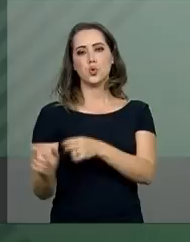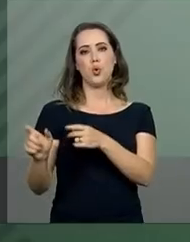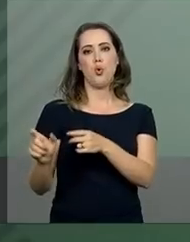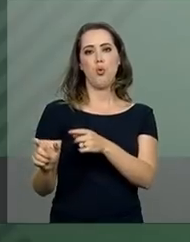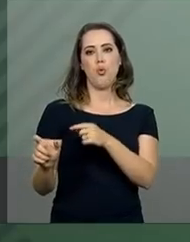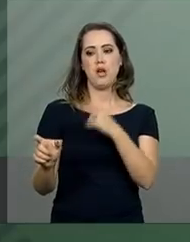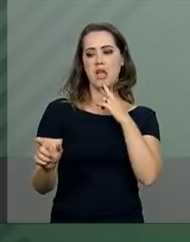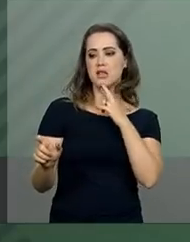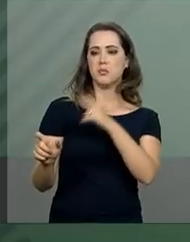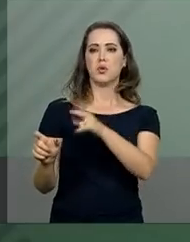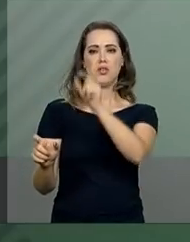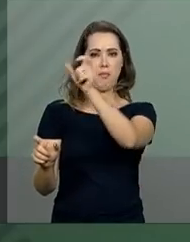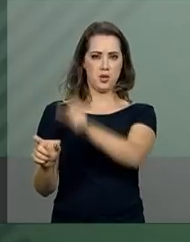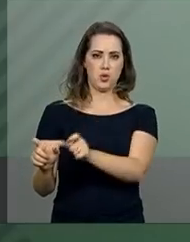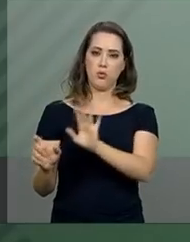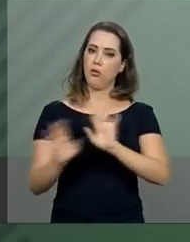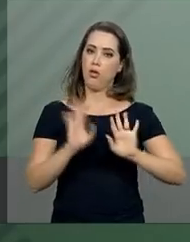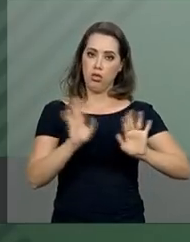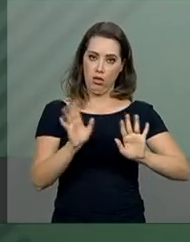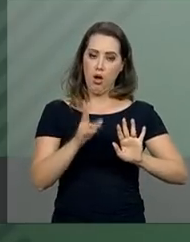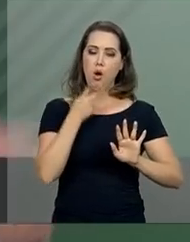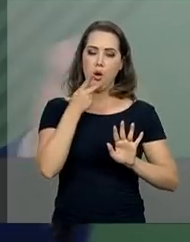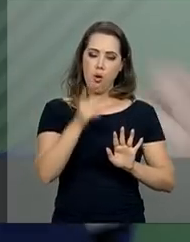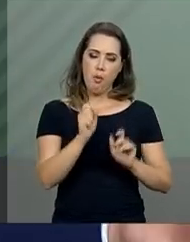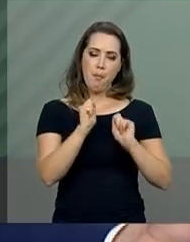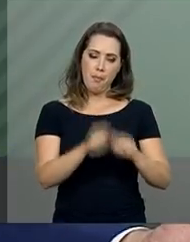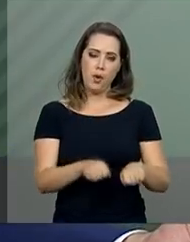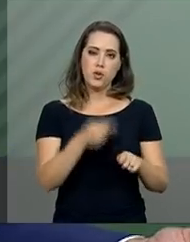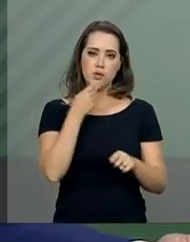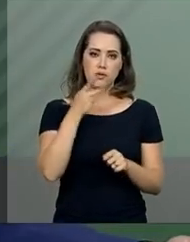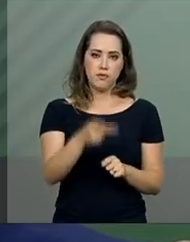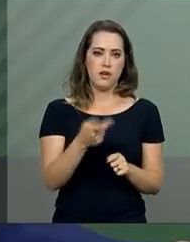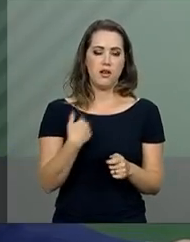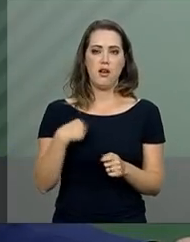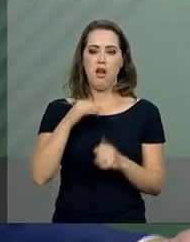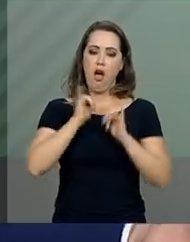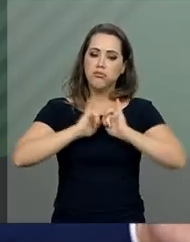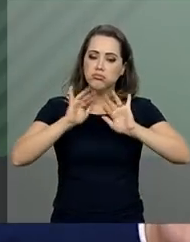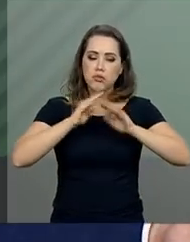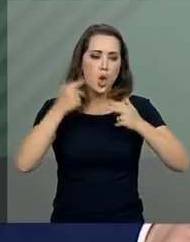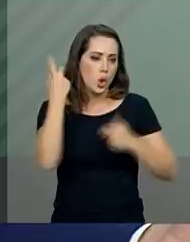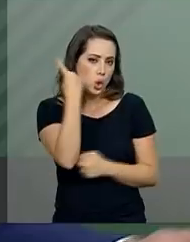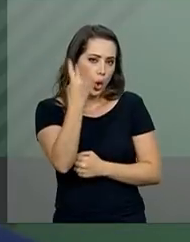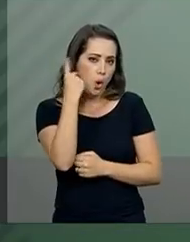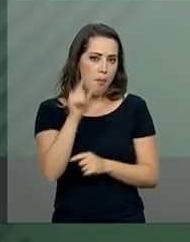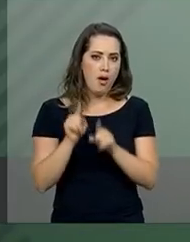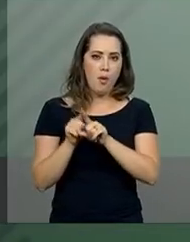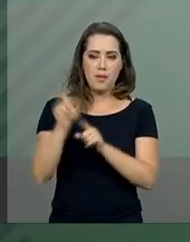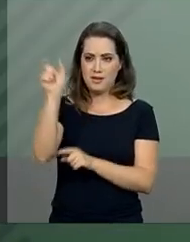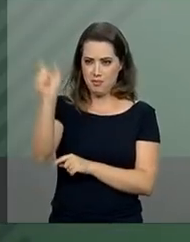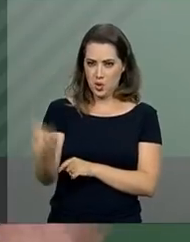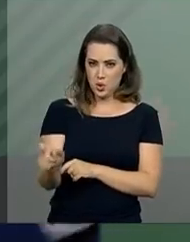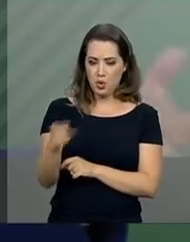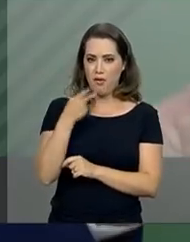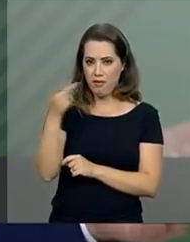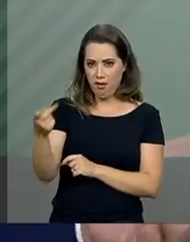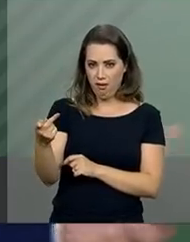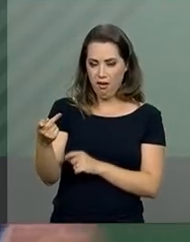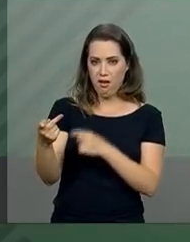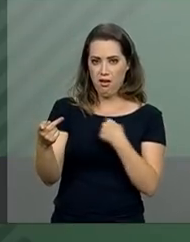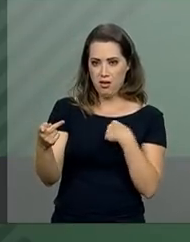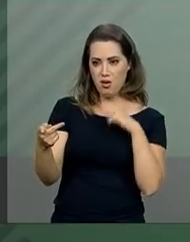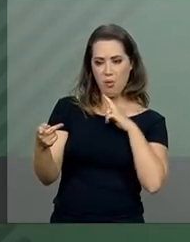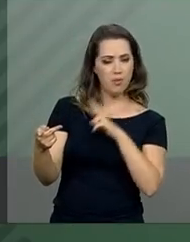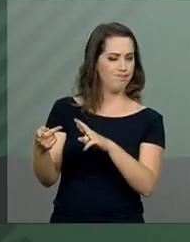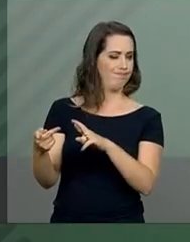eu posso até dar declarações gerais mas não vou comentar declarações específicas deste ou